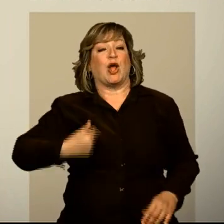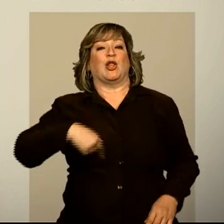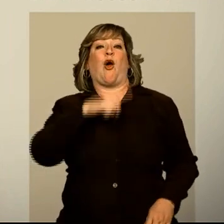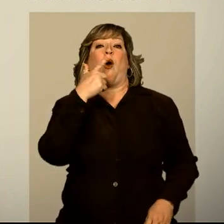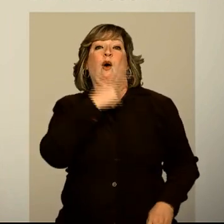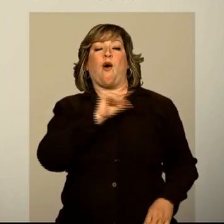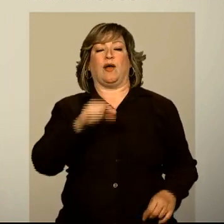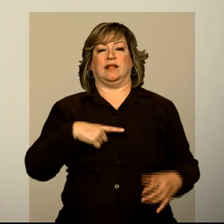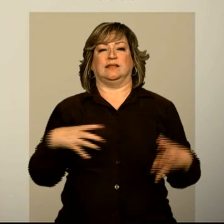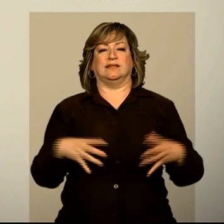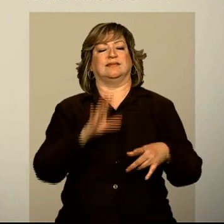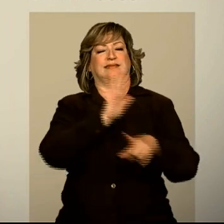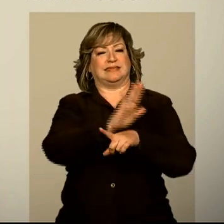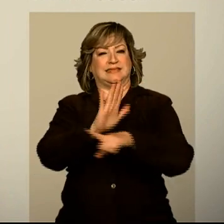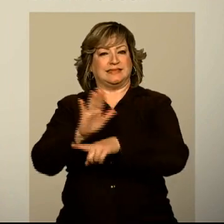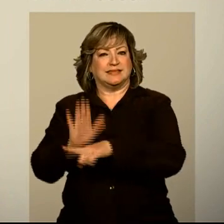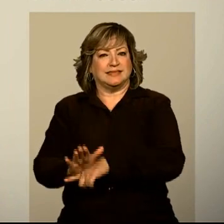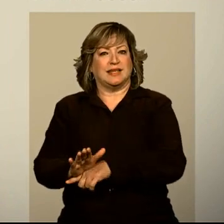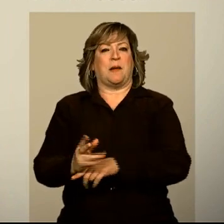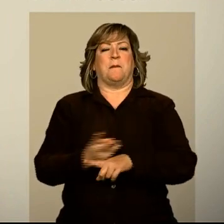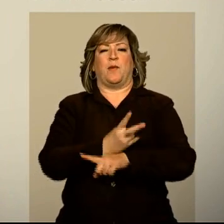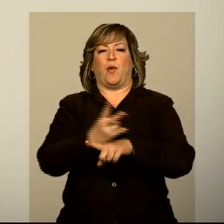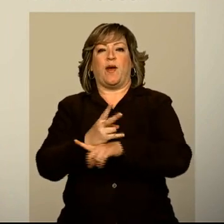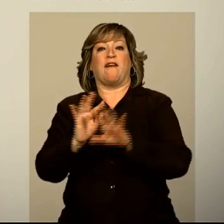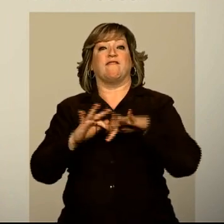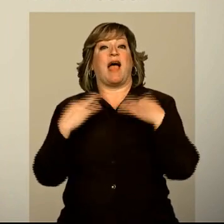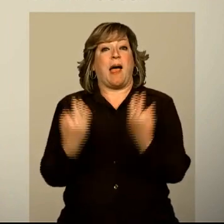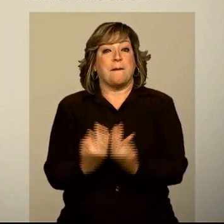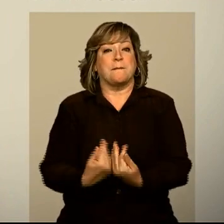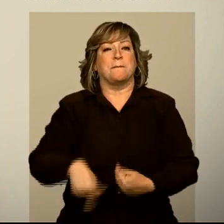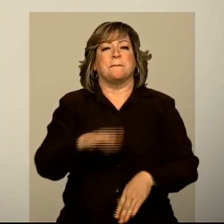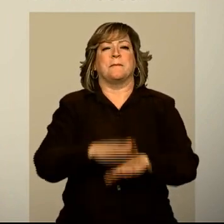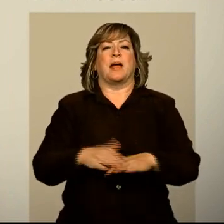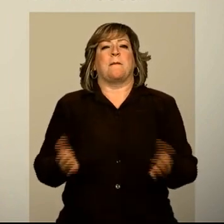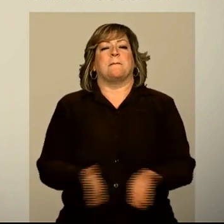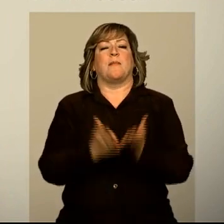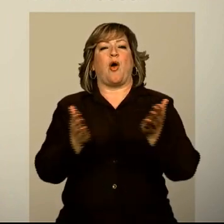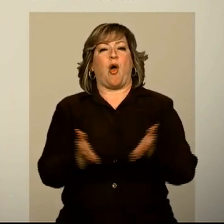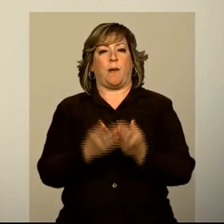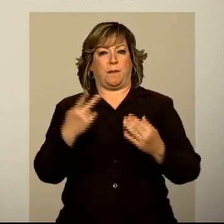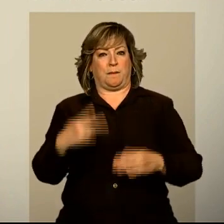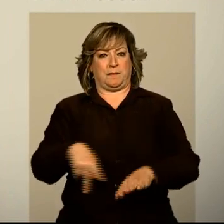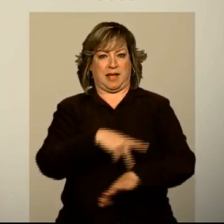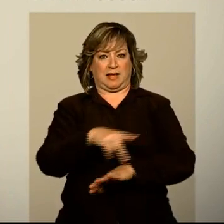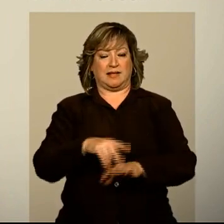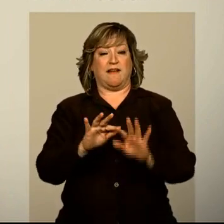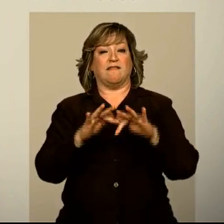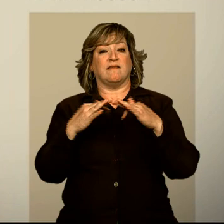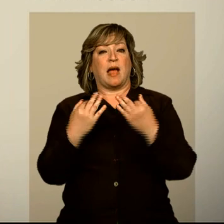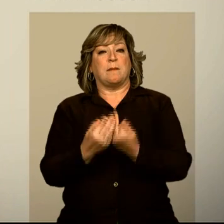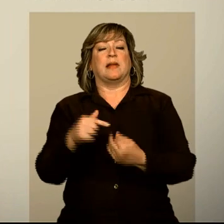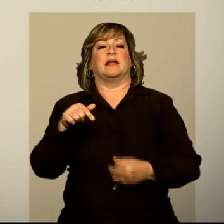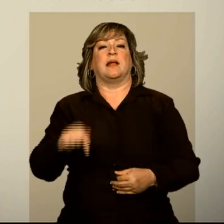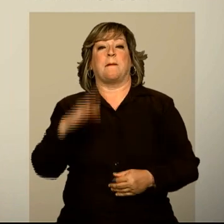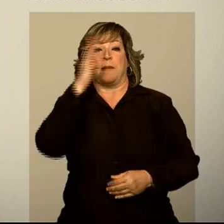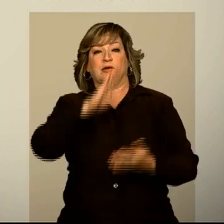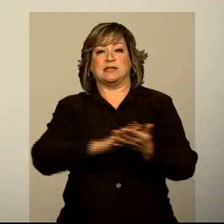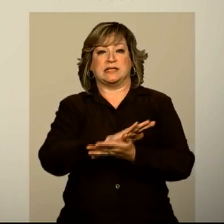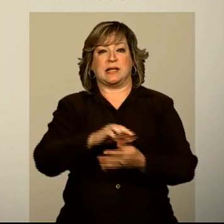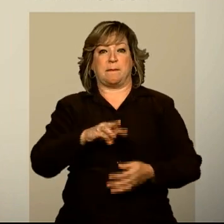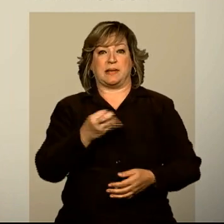como sempre atendendo e buscando as famílias mais pobres do país as famílias do Brasil sem miséria